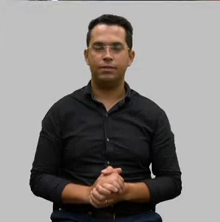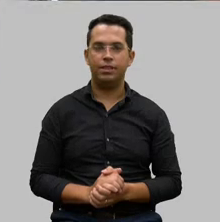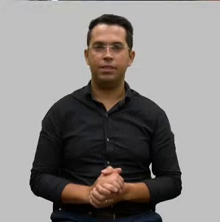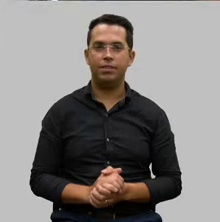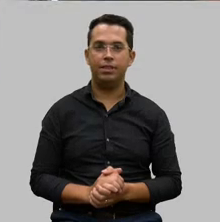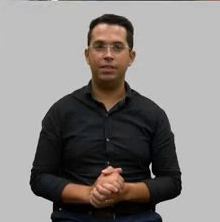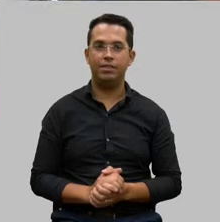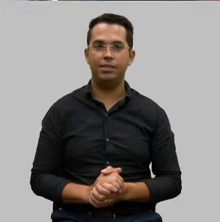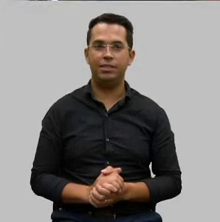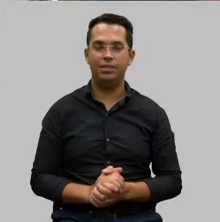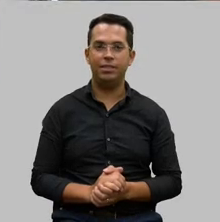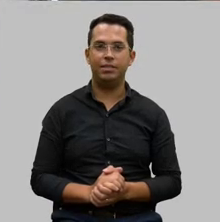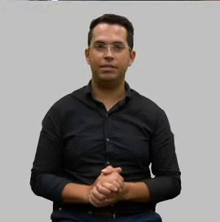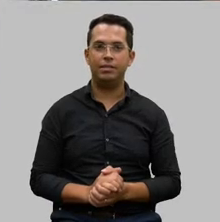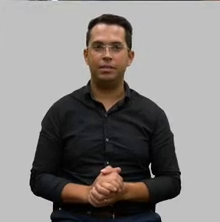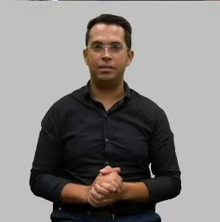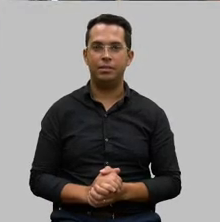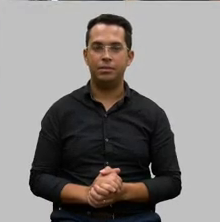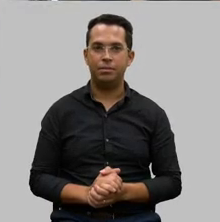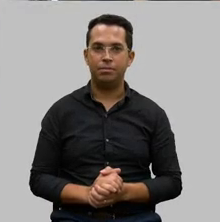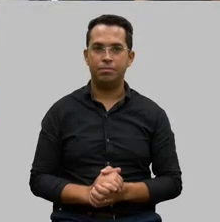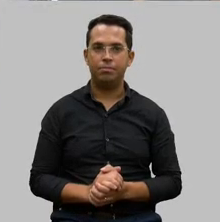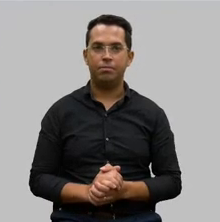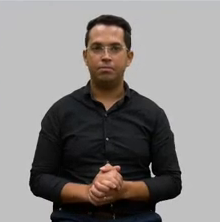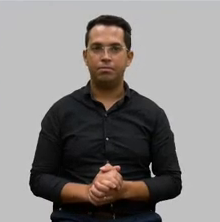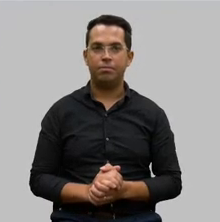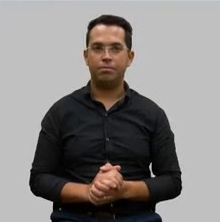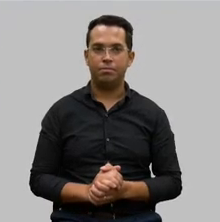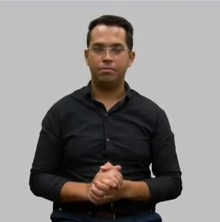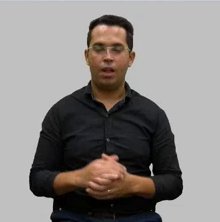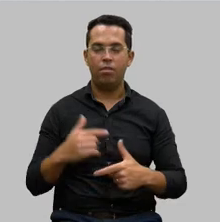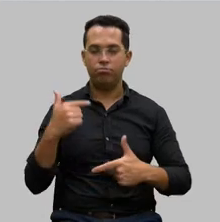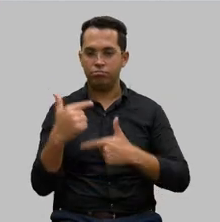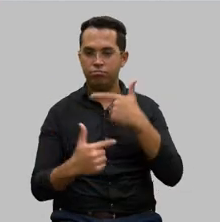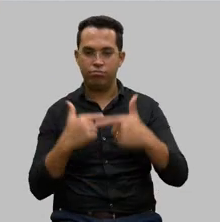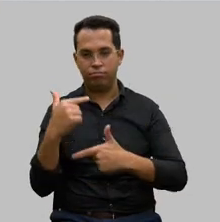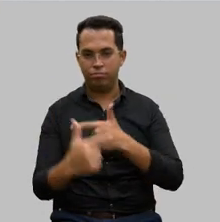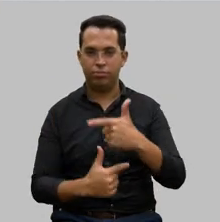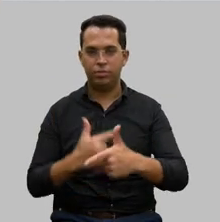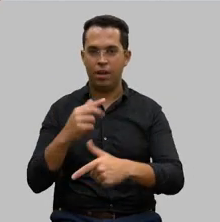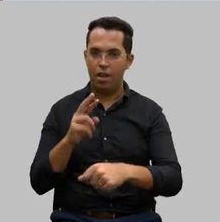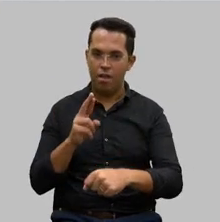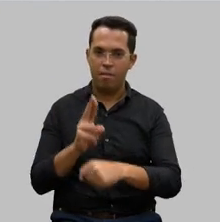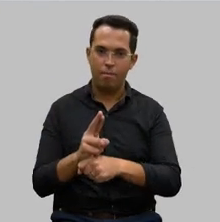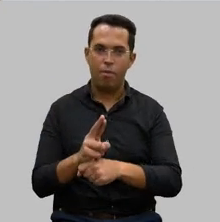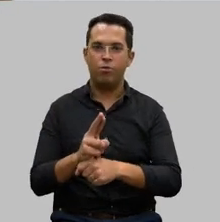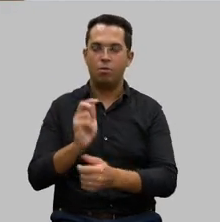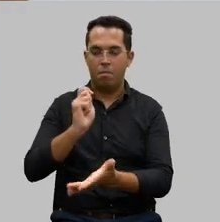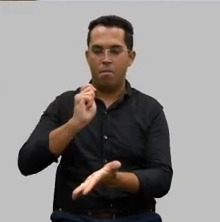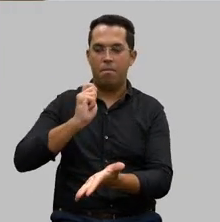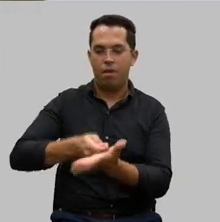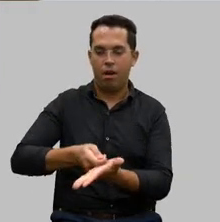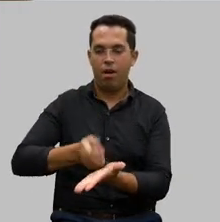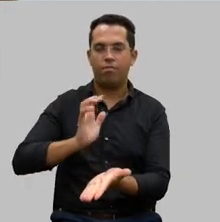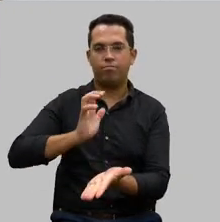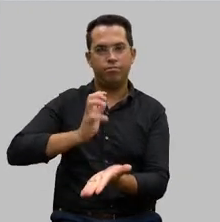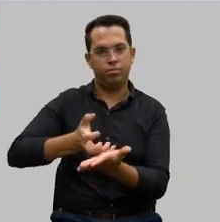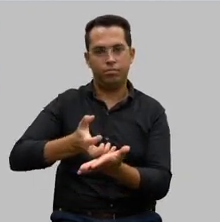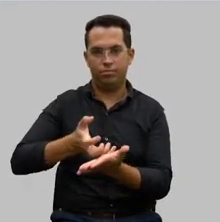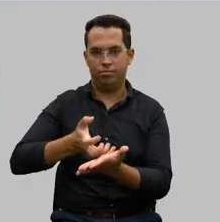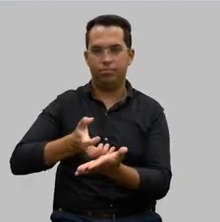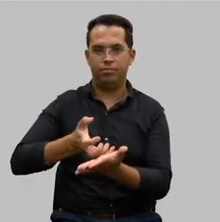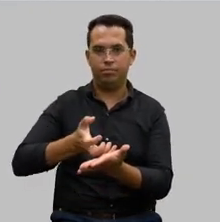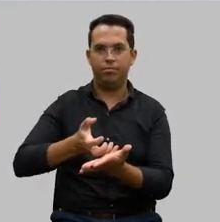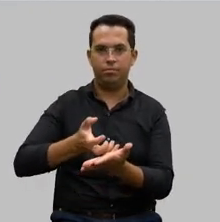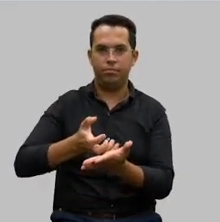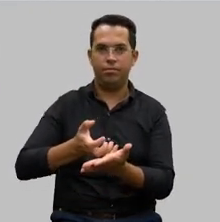para a nossa zapaz esse eu sou uma pessoa com eh presidente da pai lá sou uma pessoa